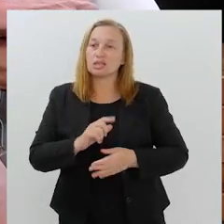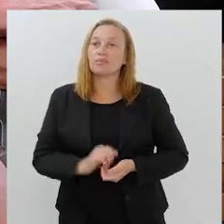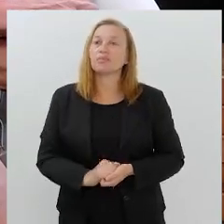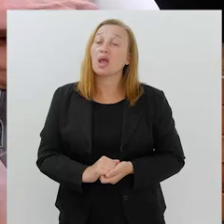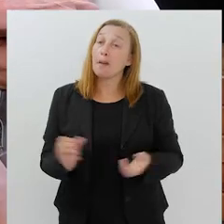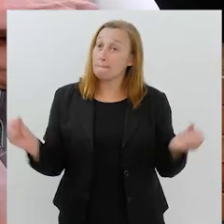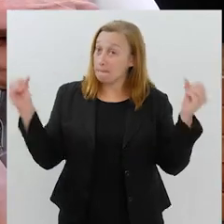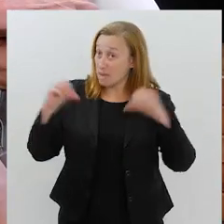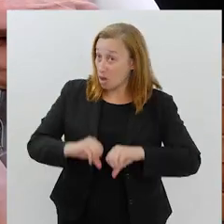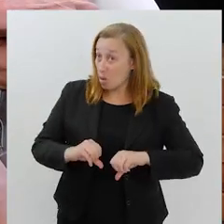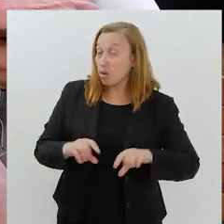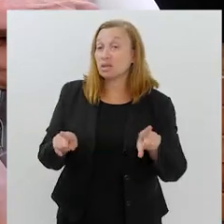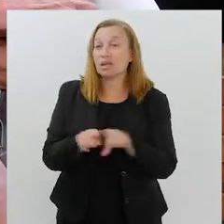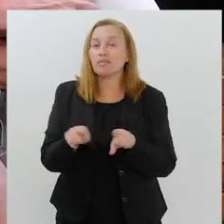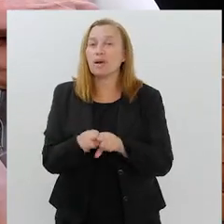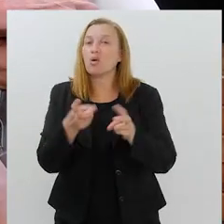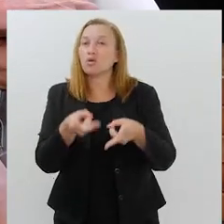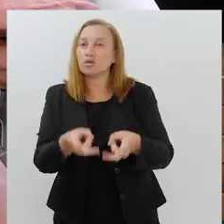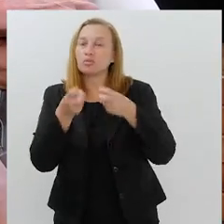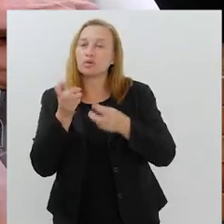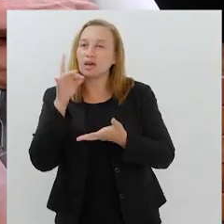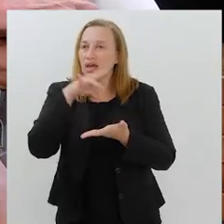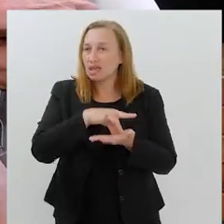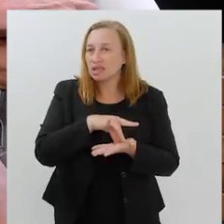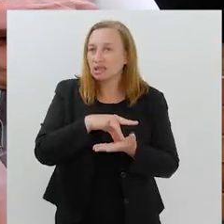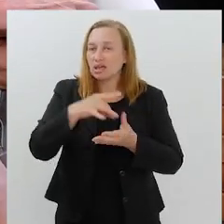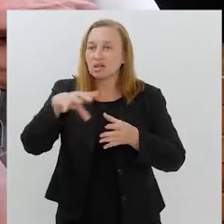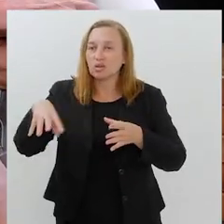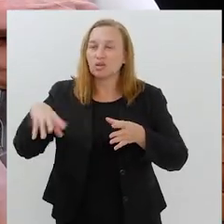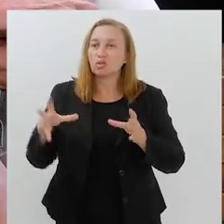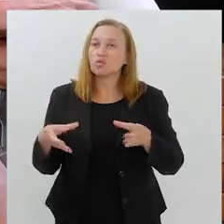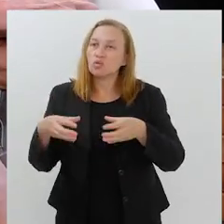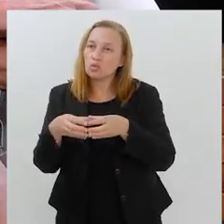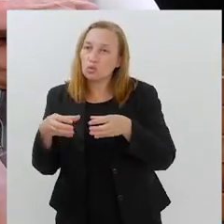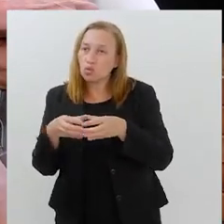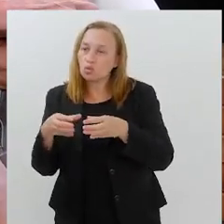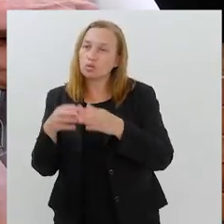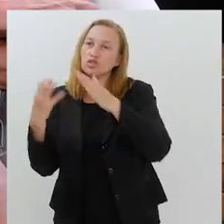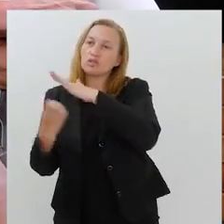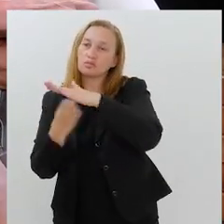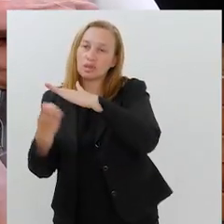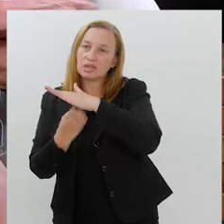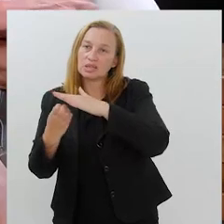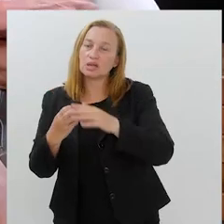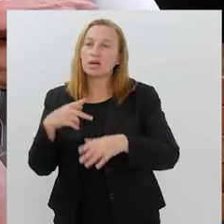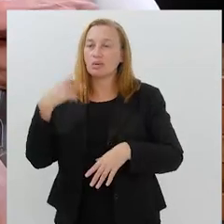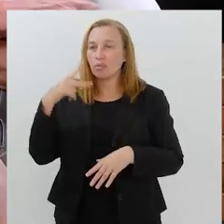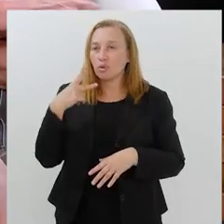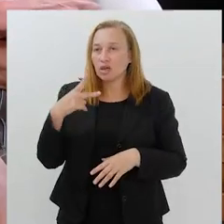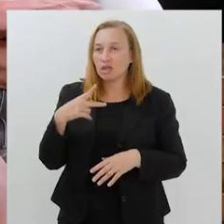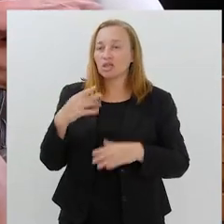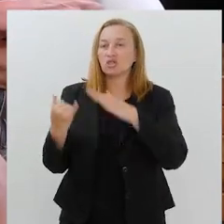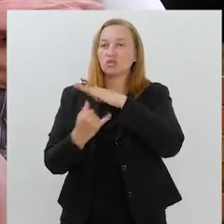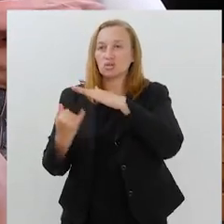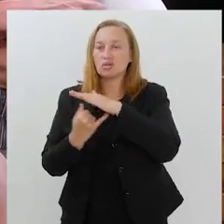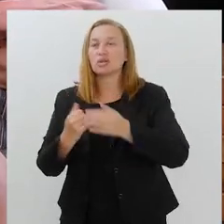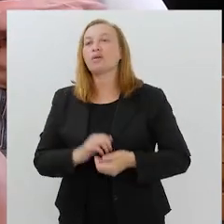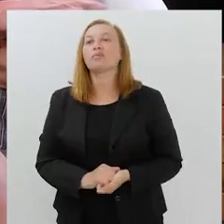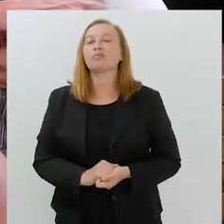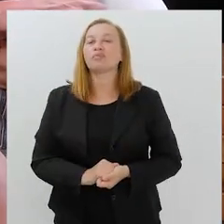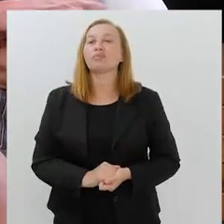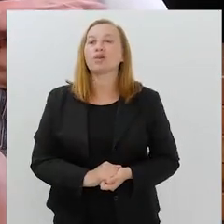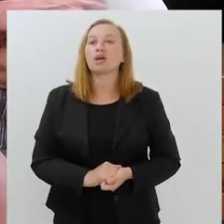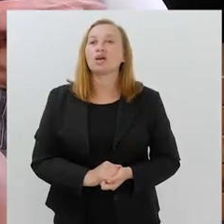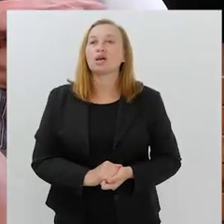principalmente pior ainda quando a gente observa a realidade do ambiente corporativo e do ambiente da política institucional falando agora especialmente da